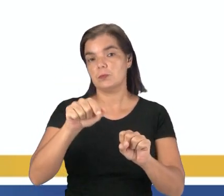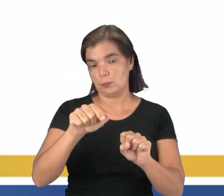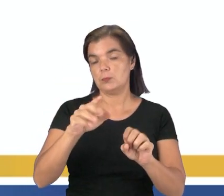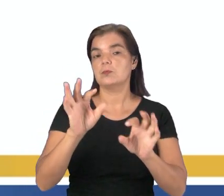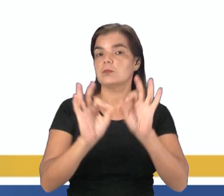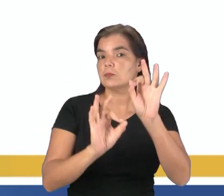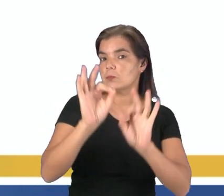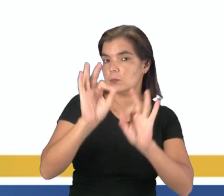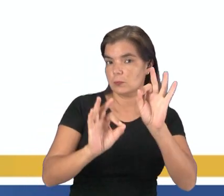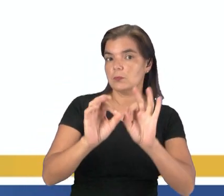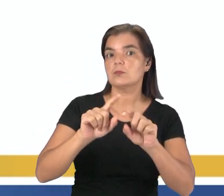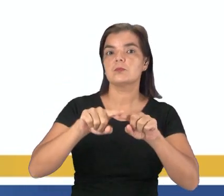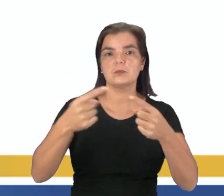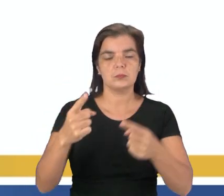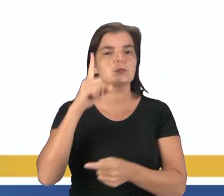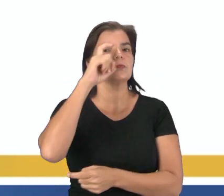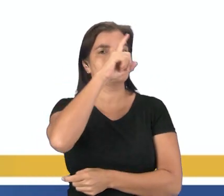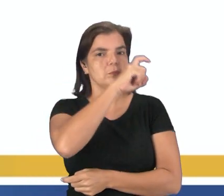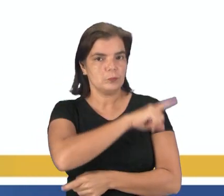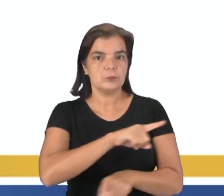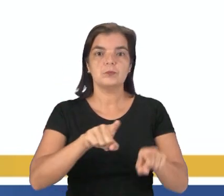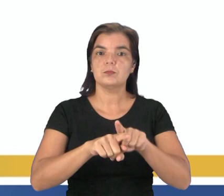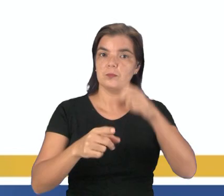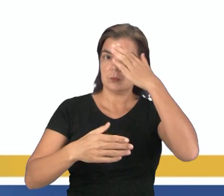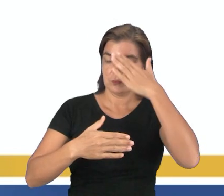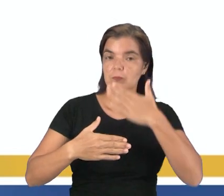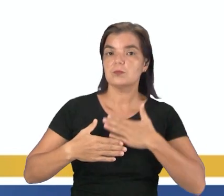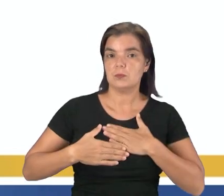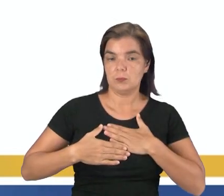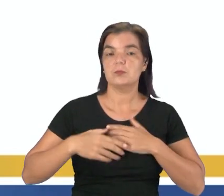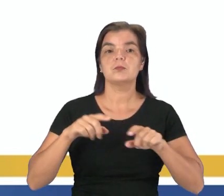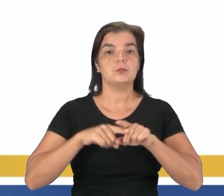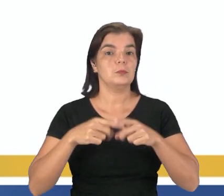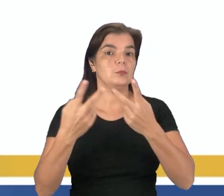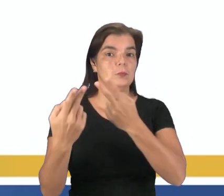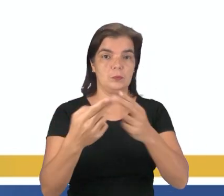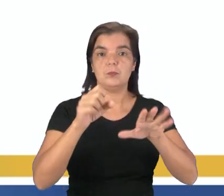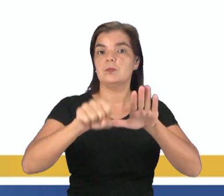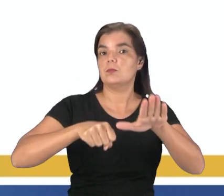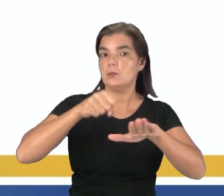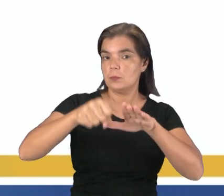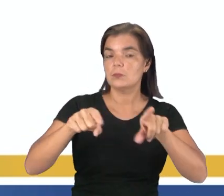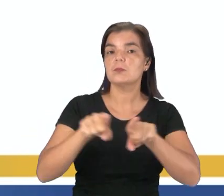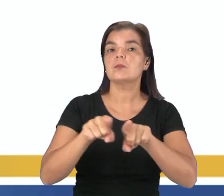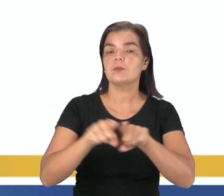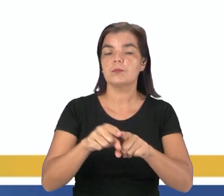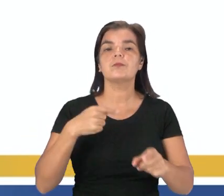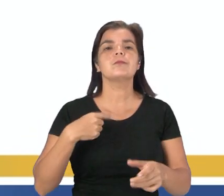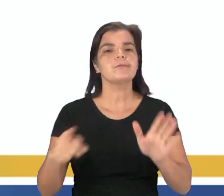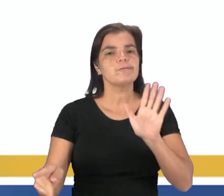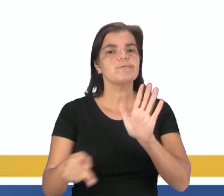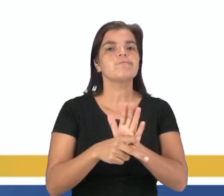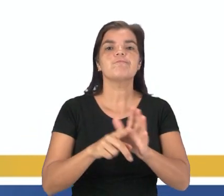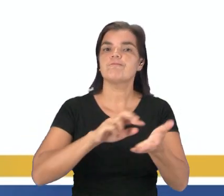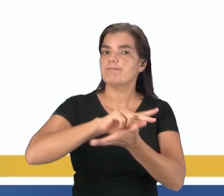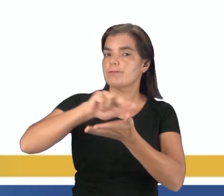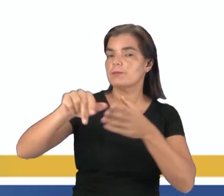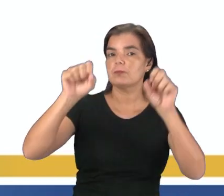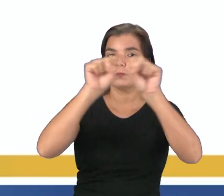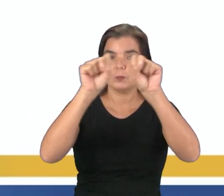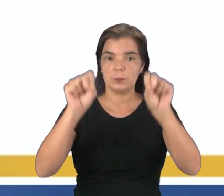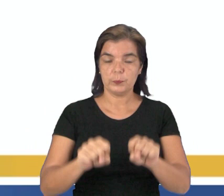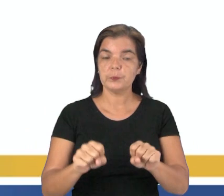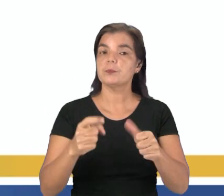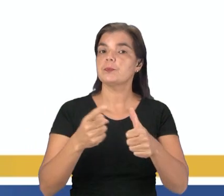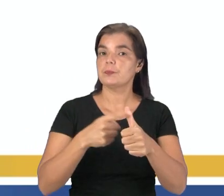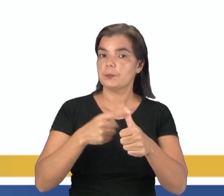uma organização muito mais complexa. O nosso corpo, como ele é uma máquina, ele conta com a participação de vários sistemas,